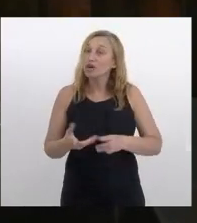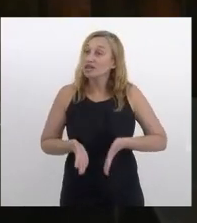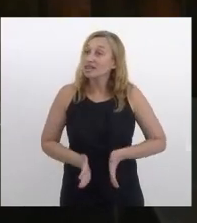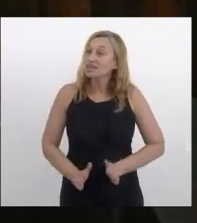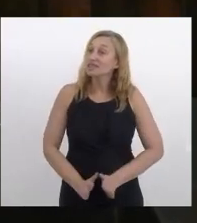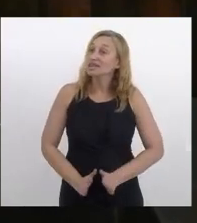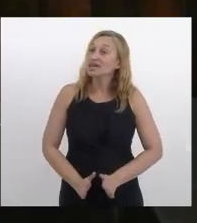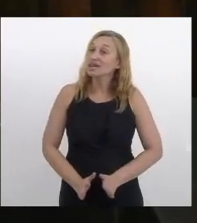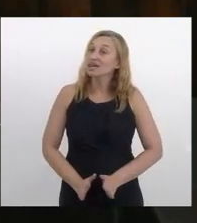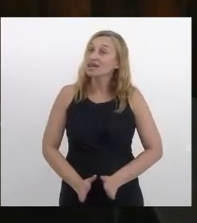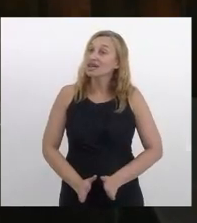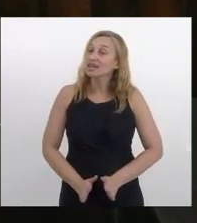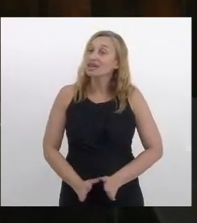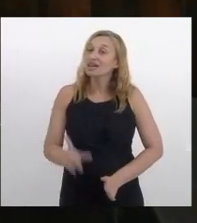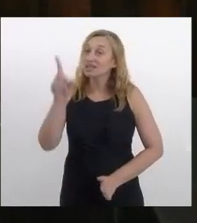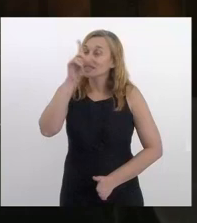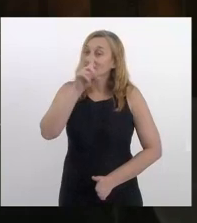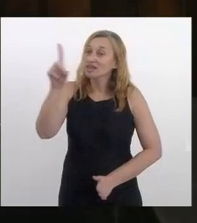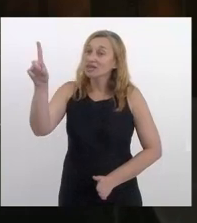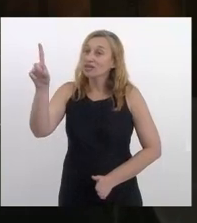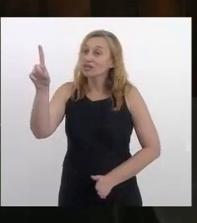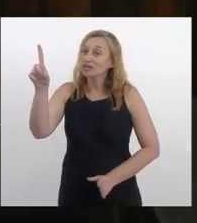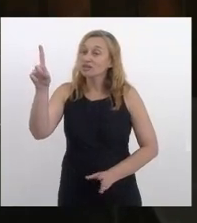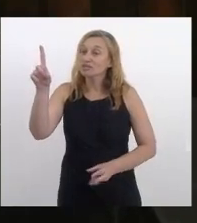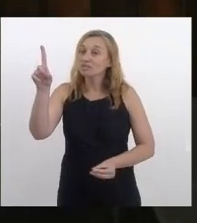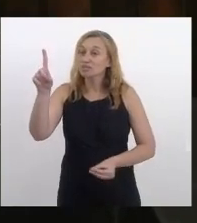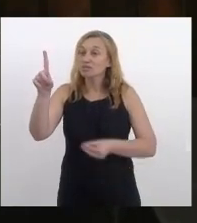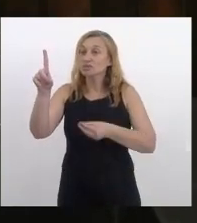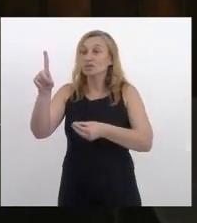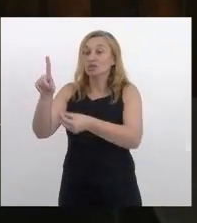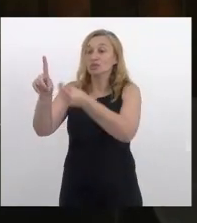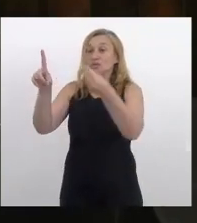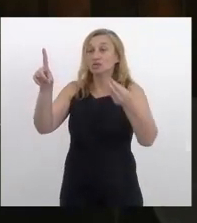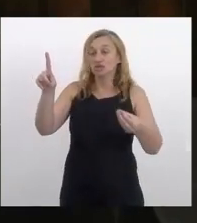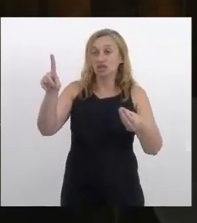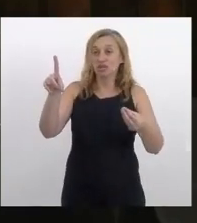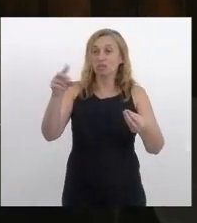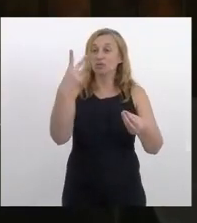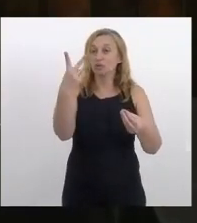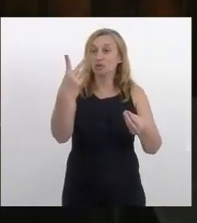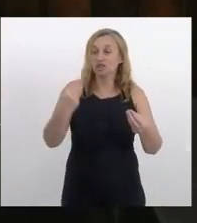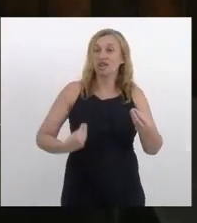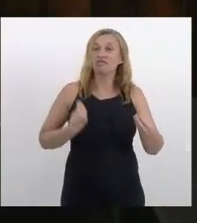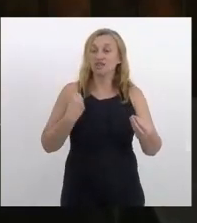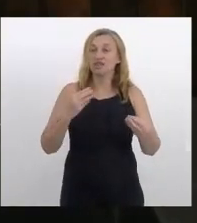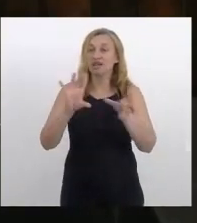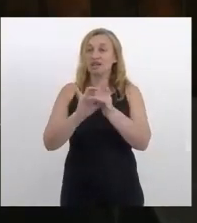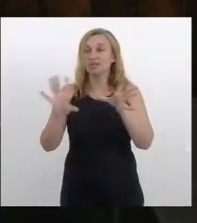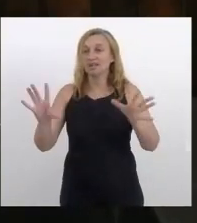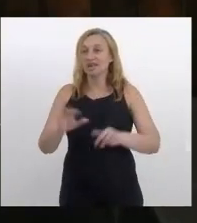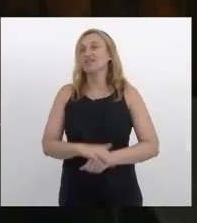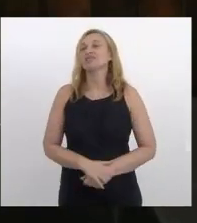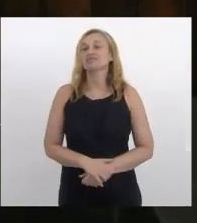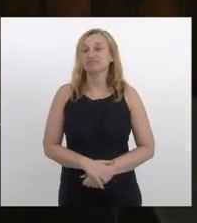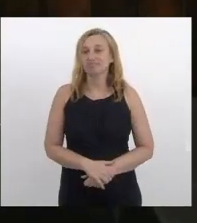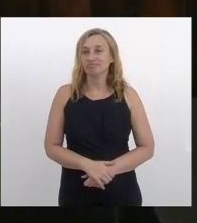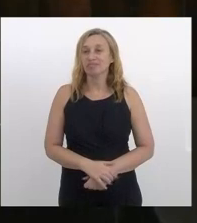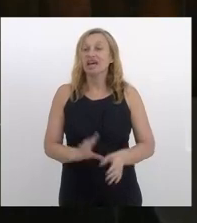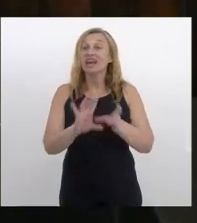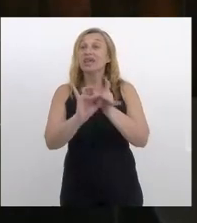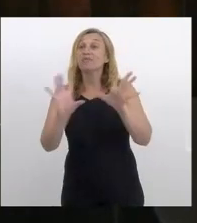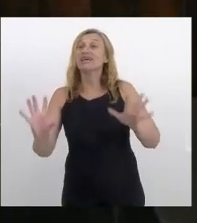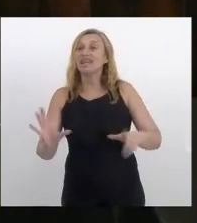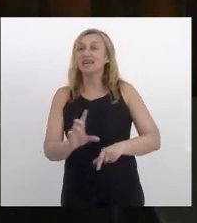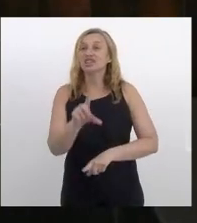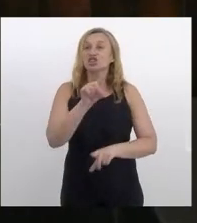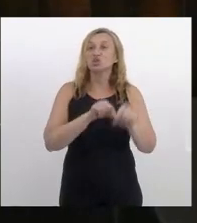nascer, Deus nos deu dois presentes, a vida e o livre-arbítrio. E o